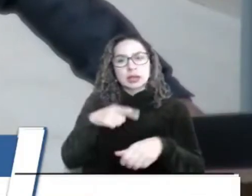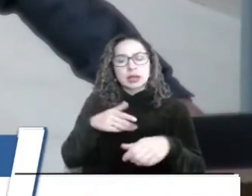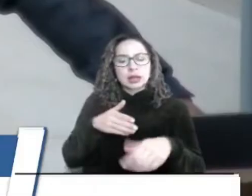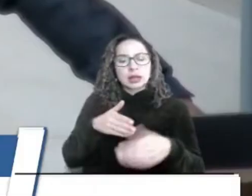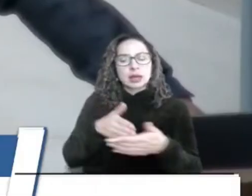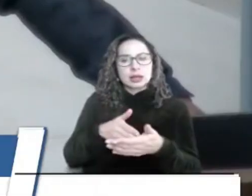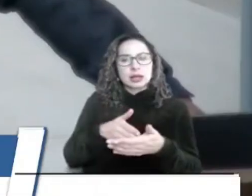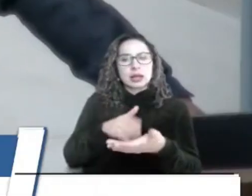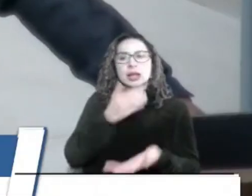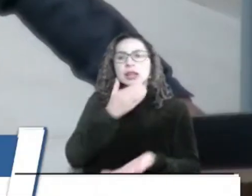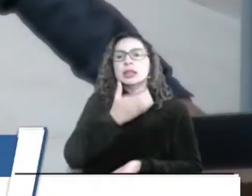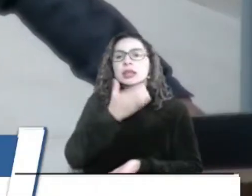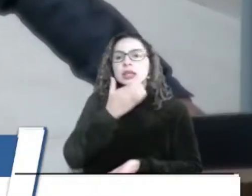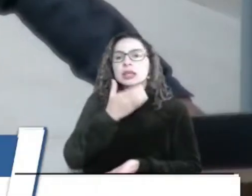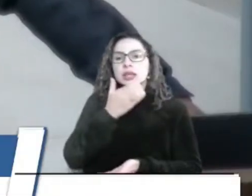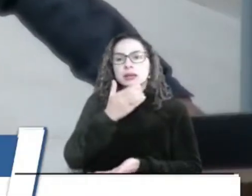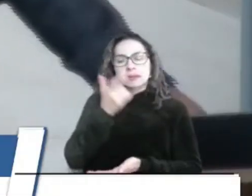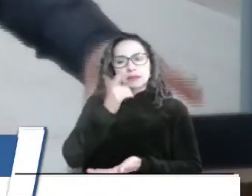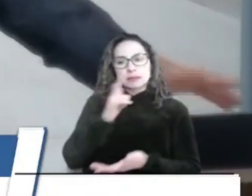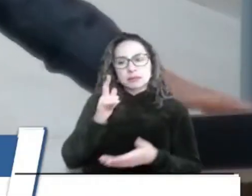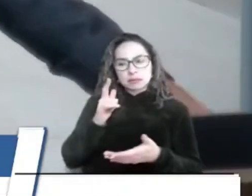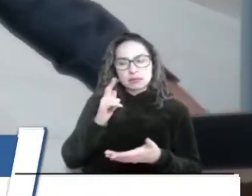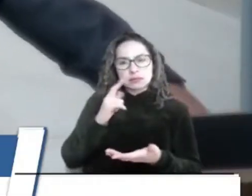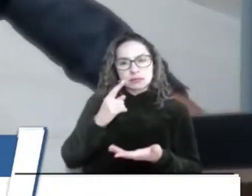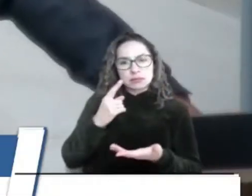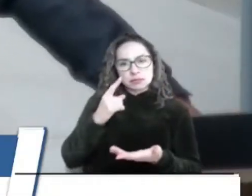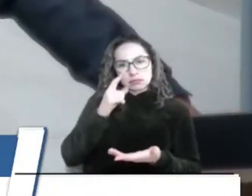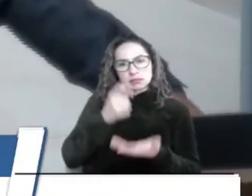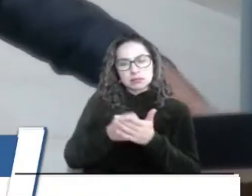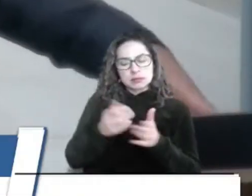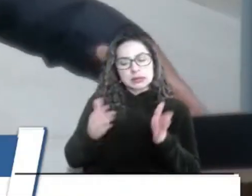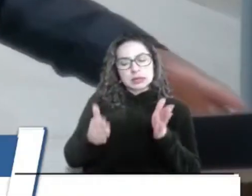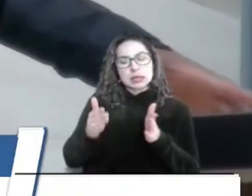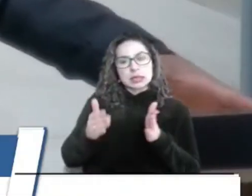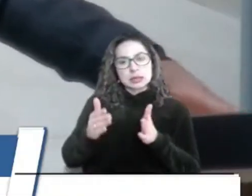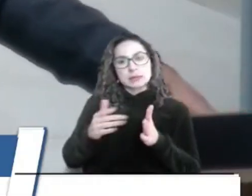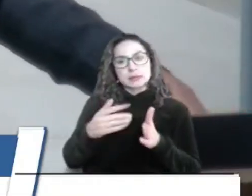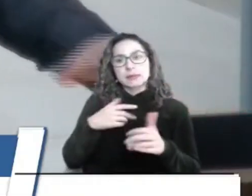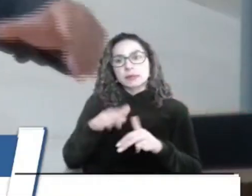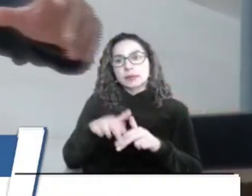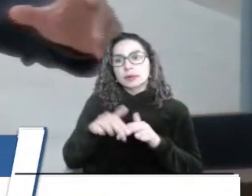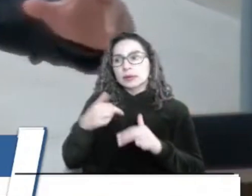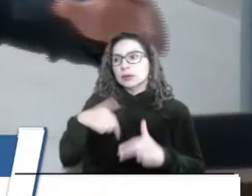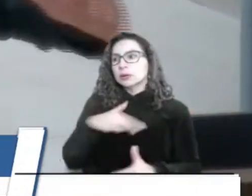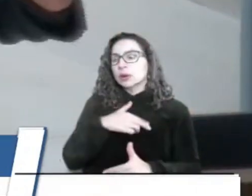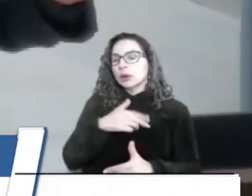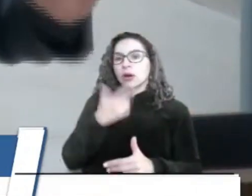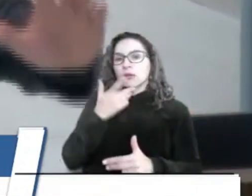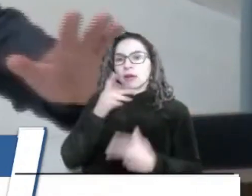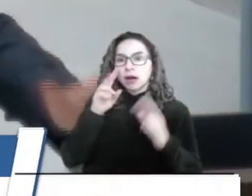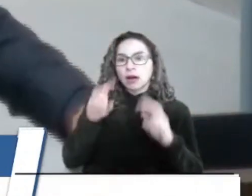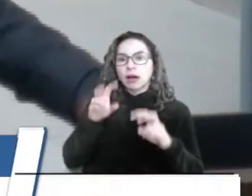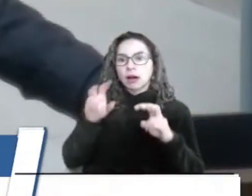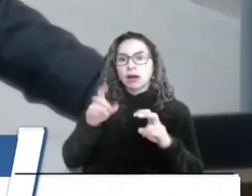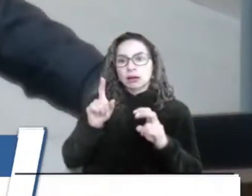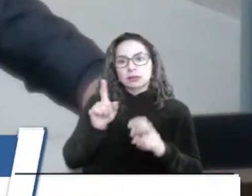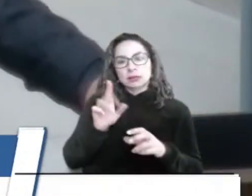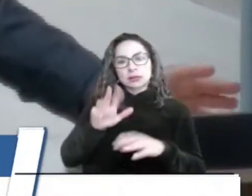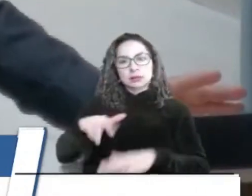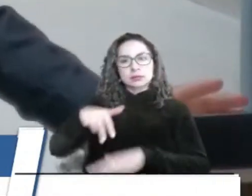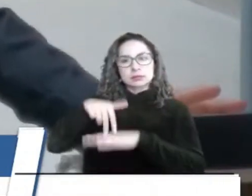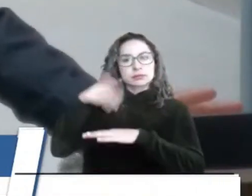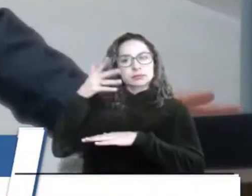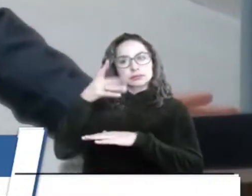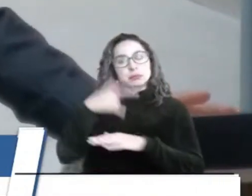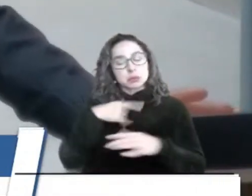do ano para cumprir a parte dele, tá? Ele está dentro do prazo ainda, então por isso que a gente não está falando sobre isso e nem usando a tribuna para falar sobre, porque ele